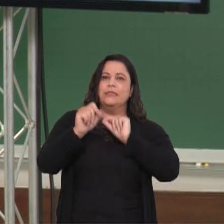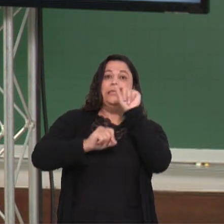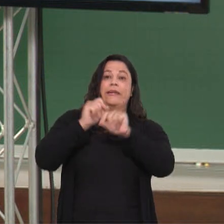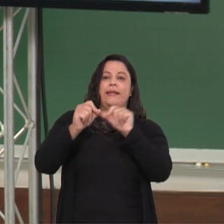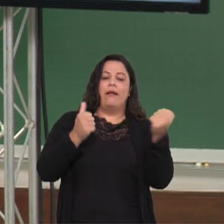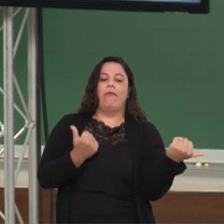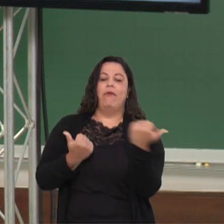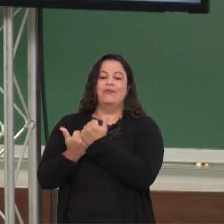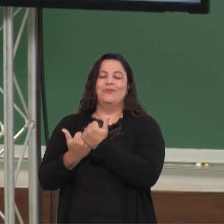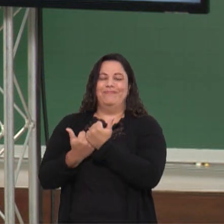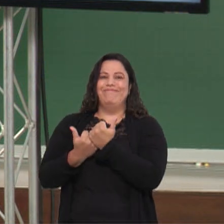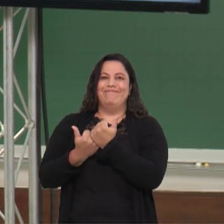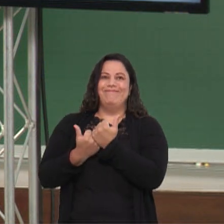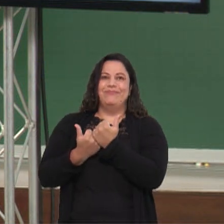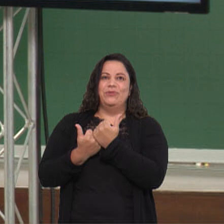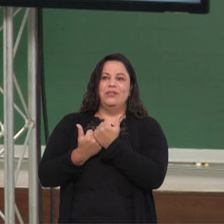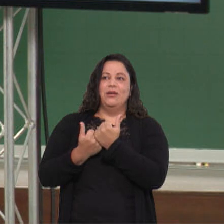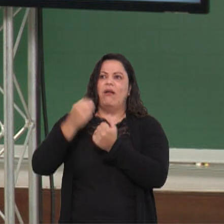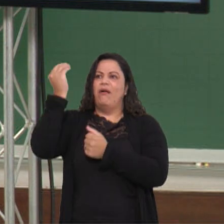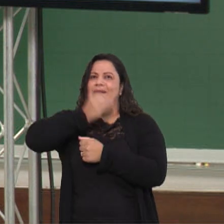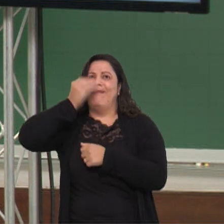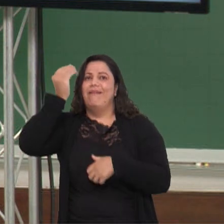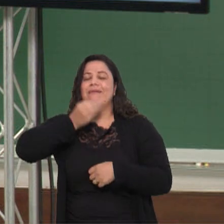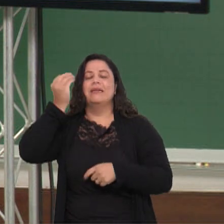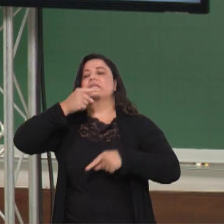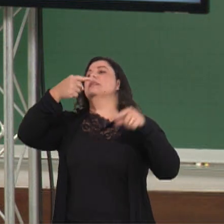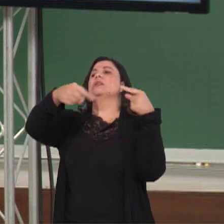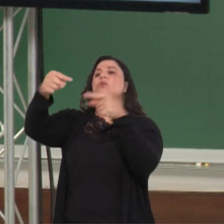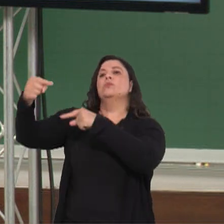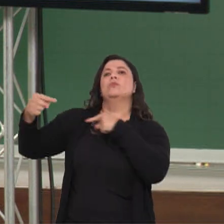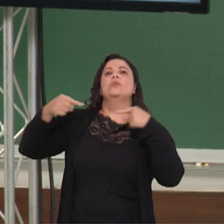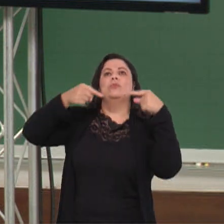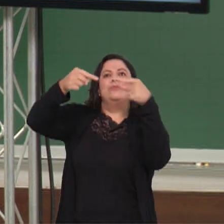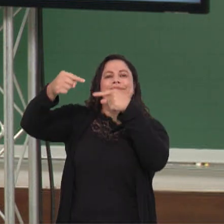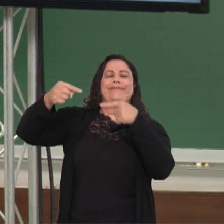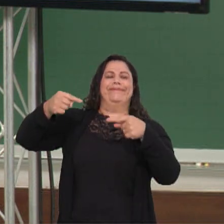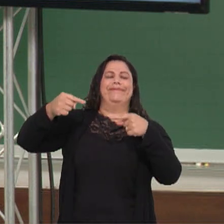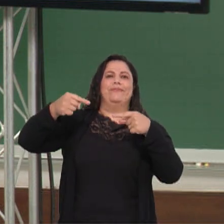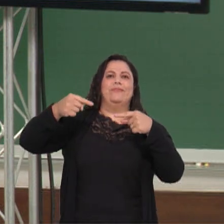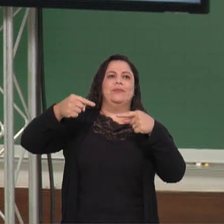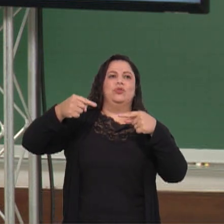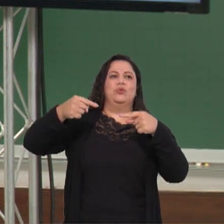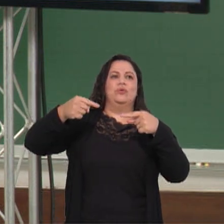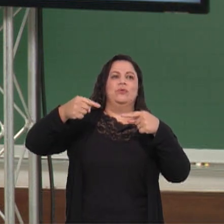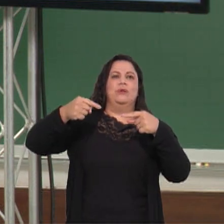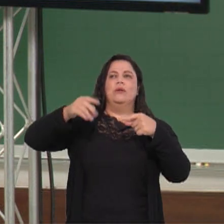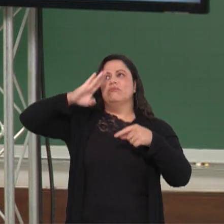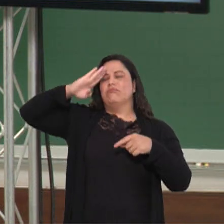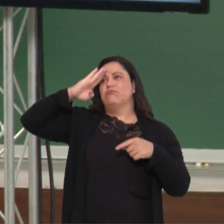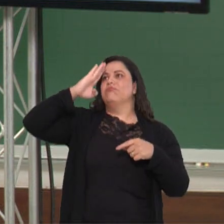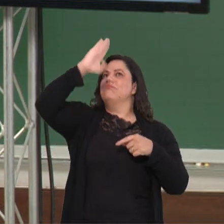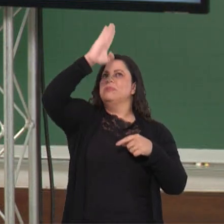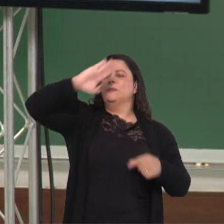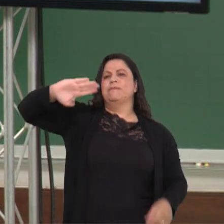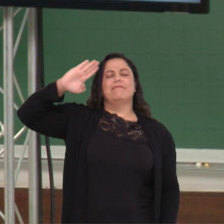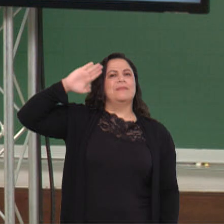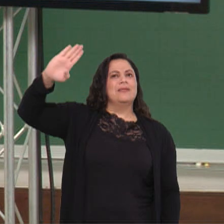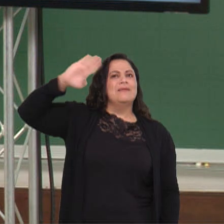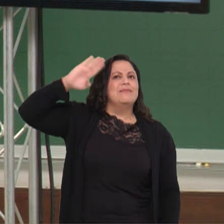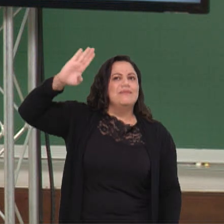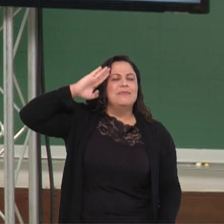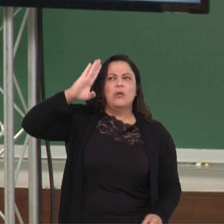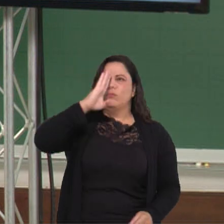acaba enfraquecendo o poder político da época e os principais generais de